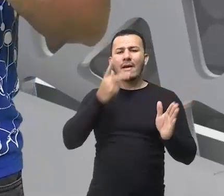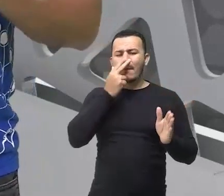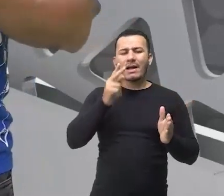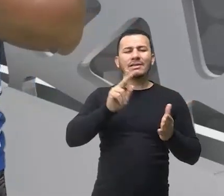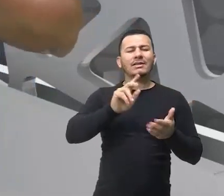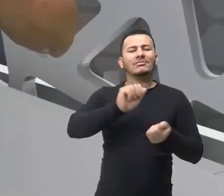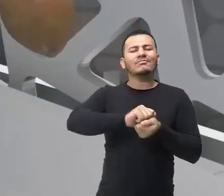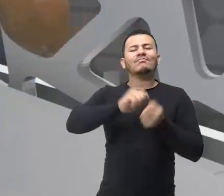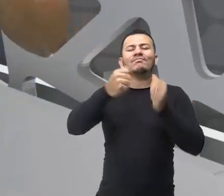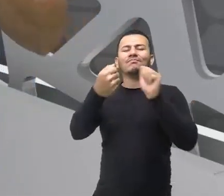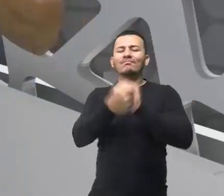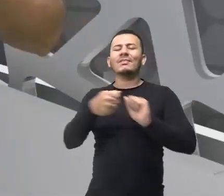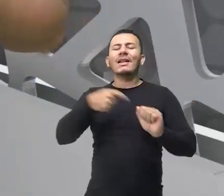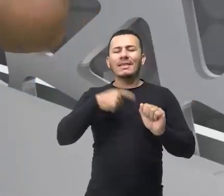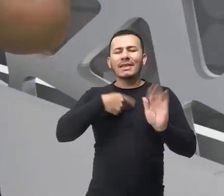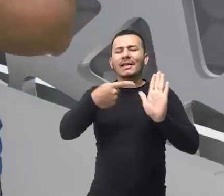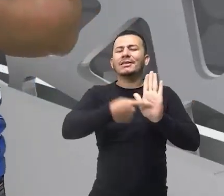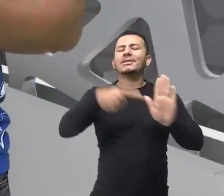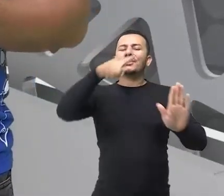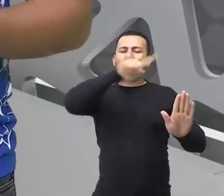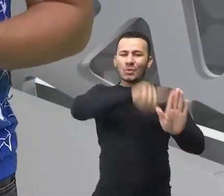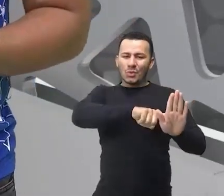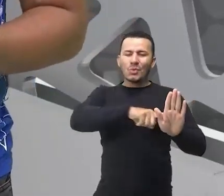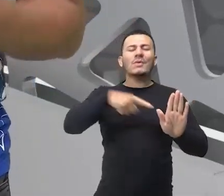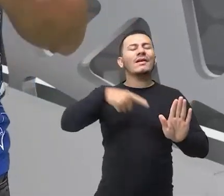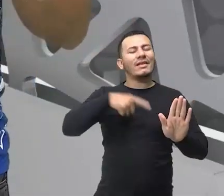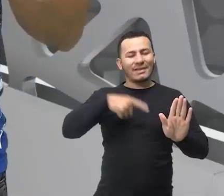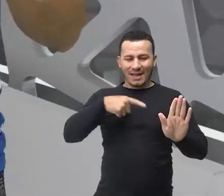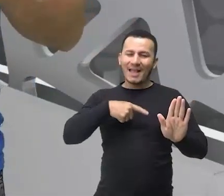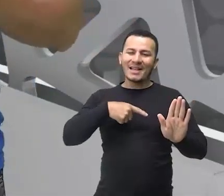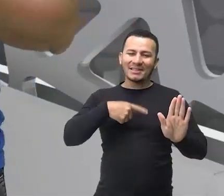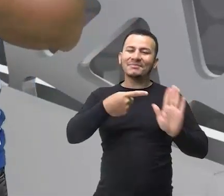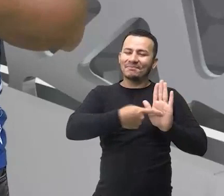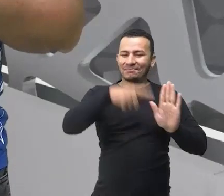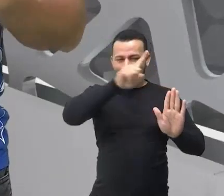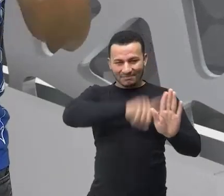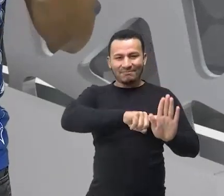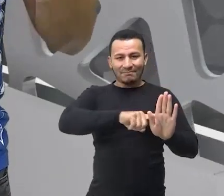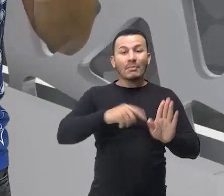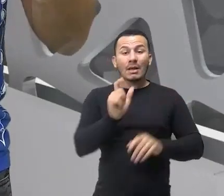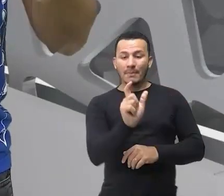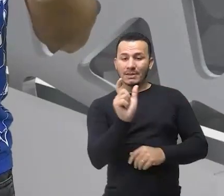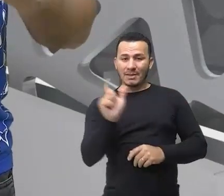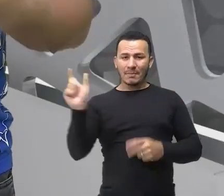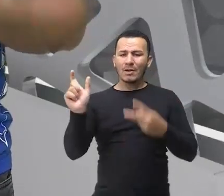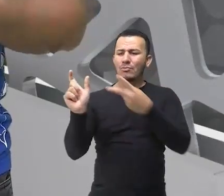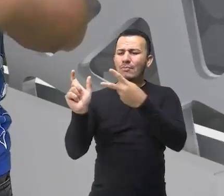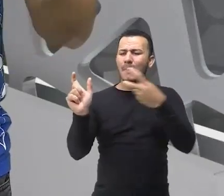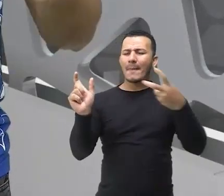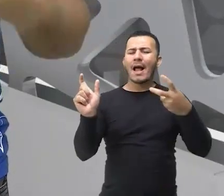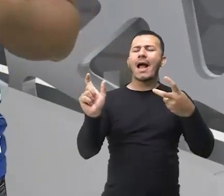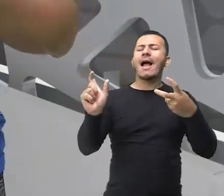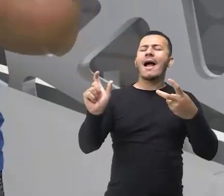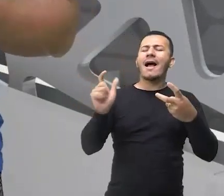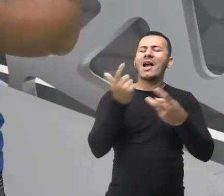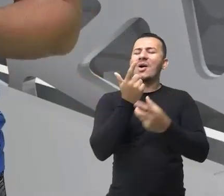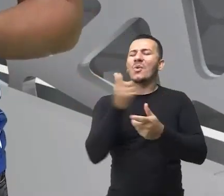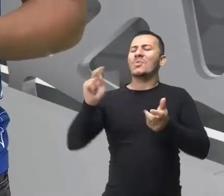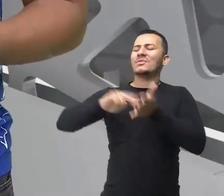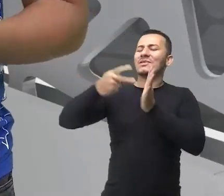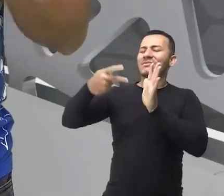interpretação que você irá olhar o sentido figurado, irá observar que as palavras podem assumir